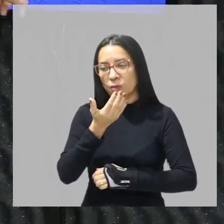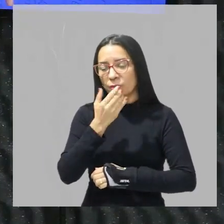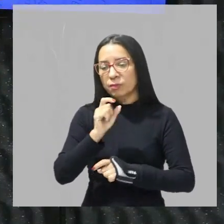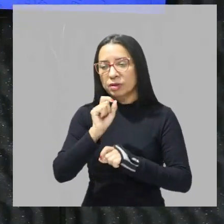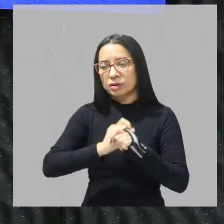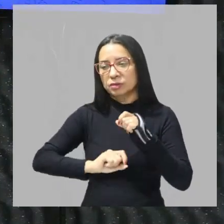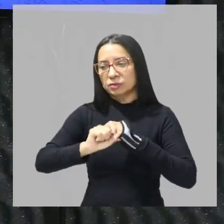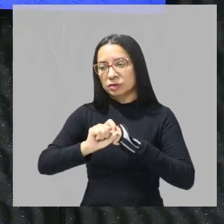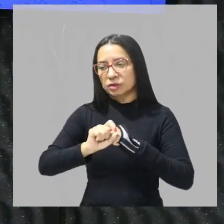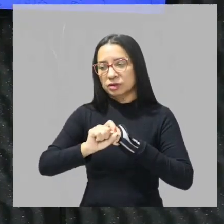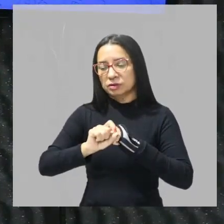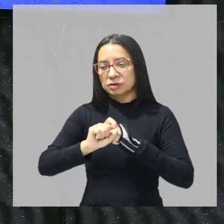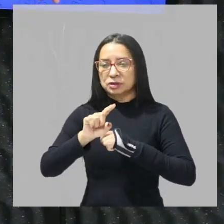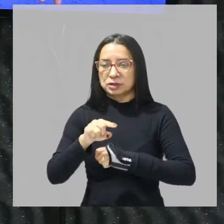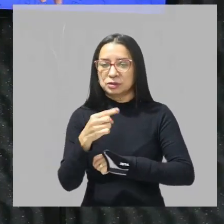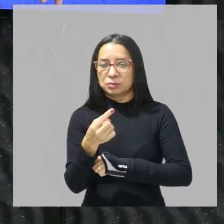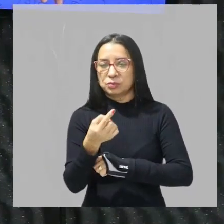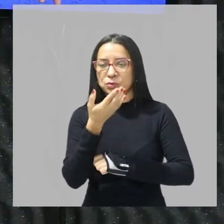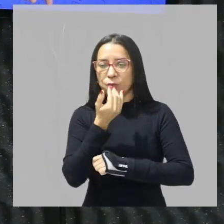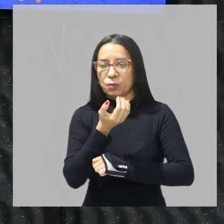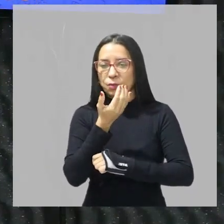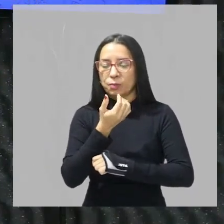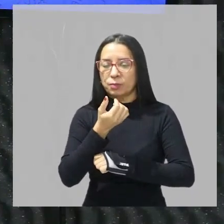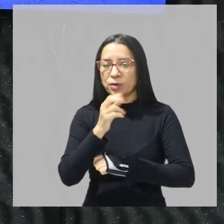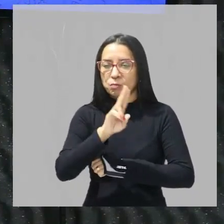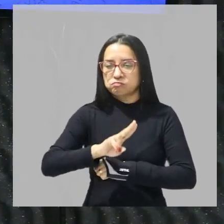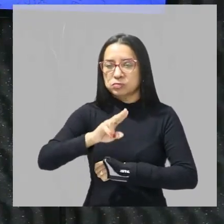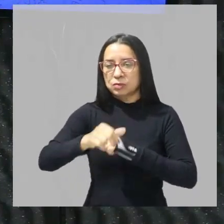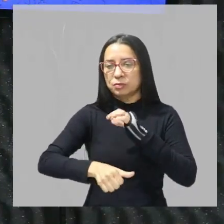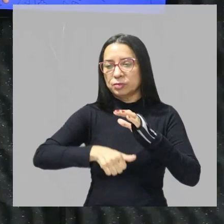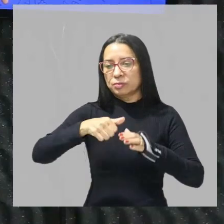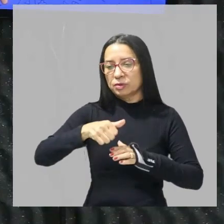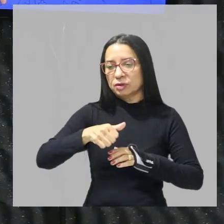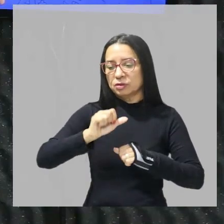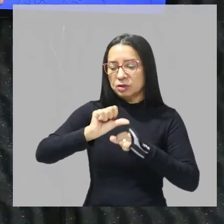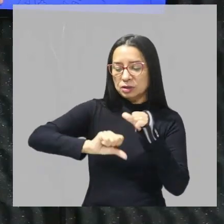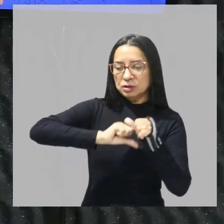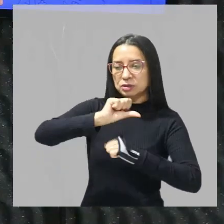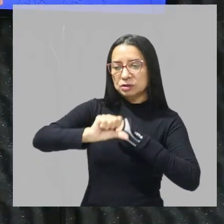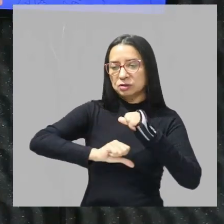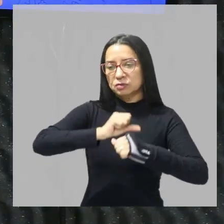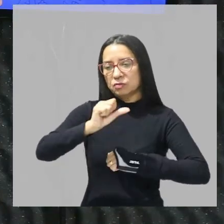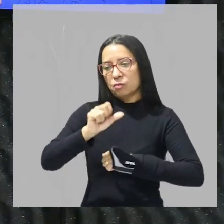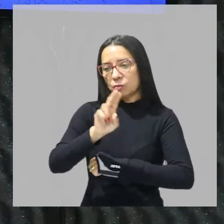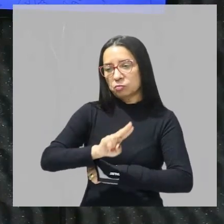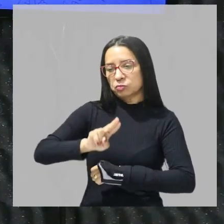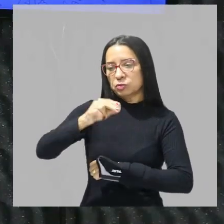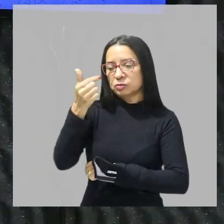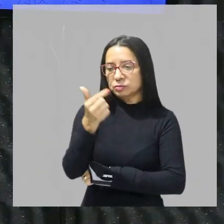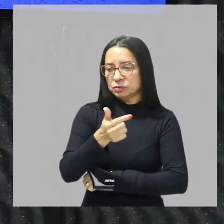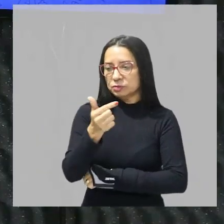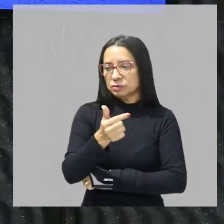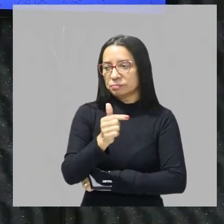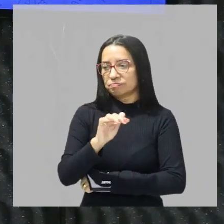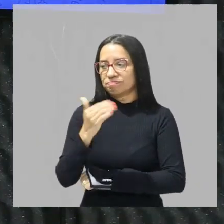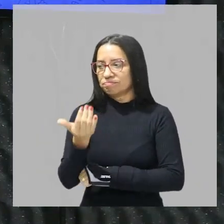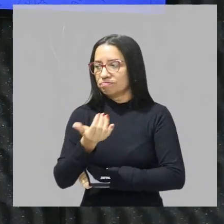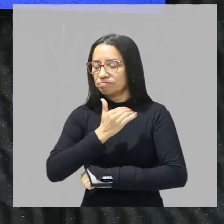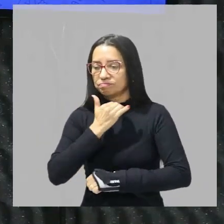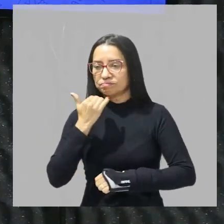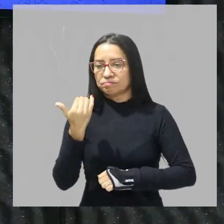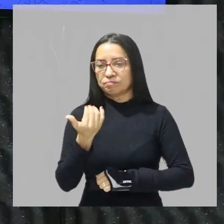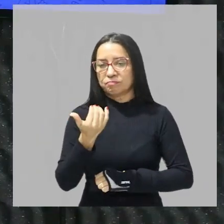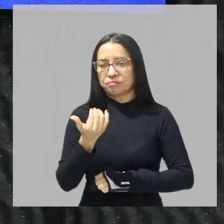aqui, ele, por comer o consumidor primário, ele se torna consumidor secundário. E quando ele